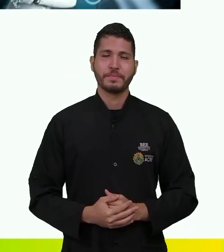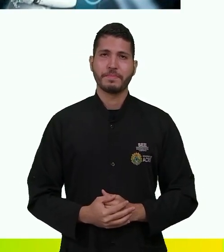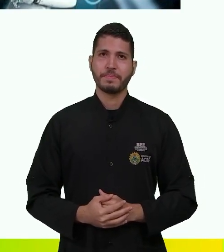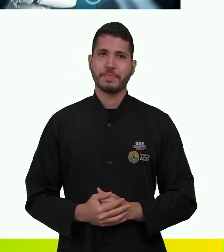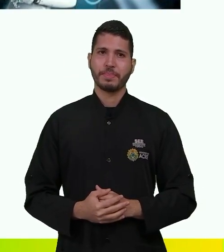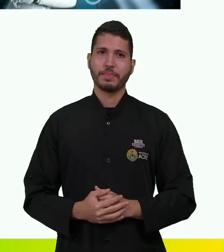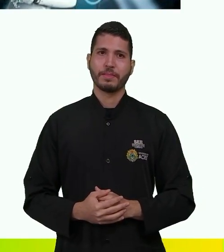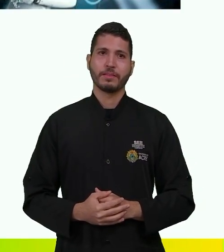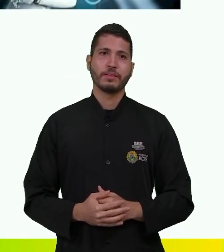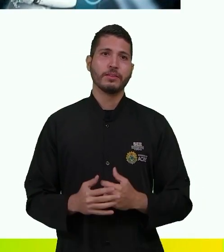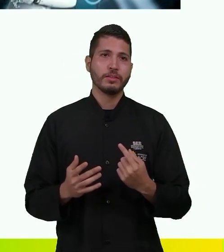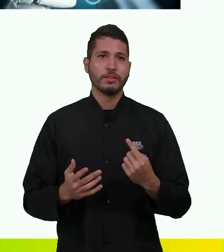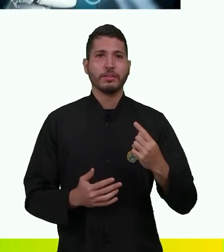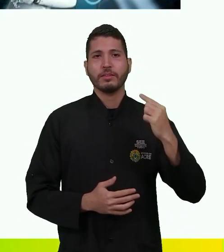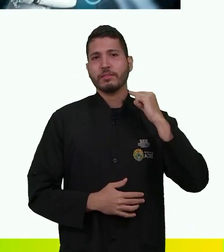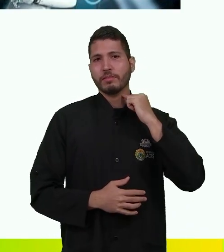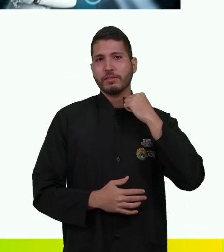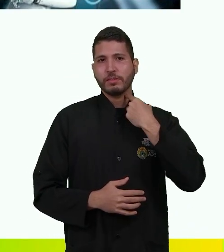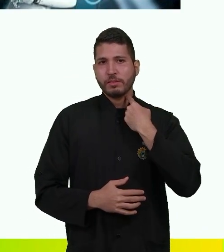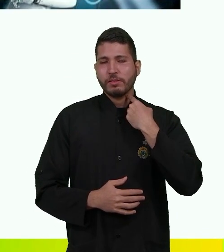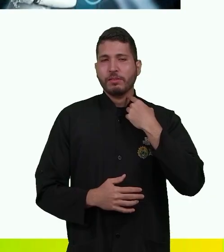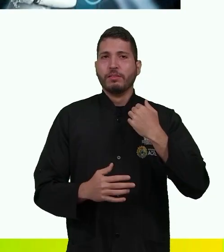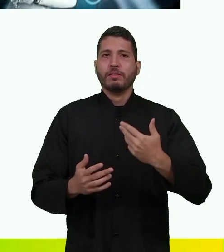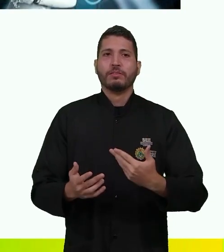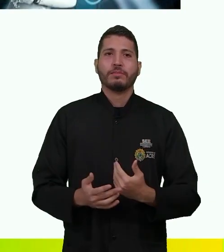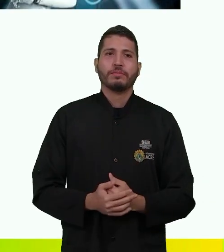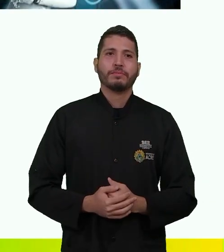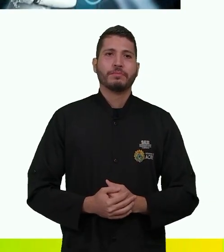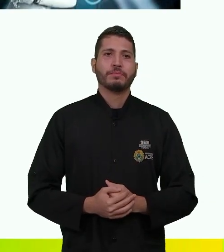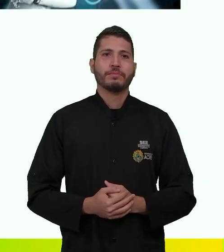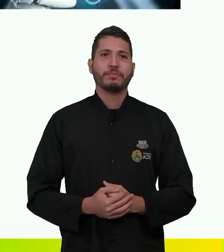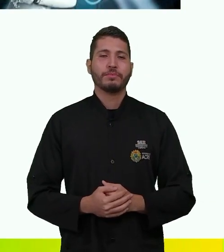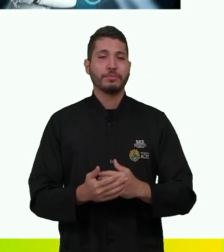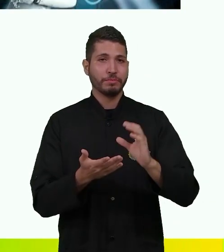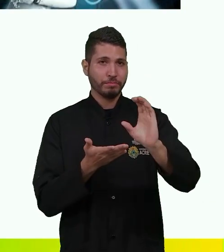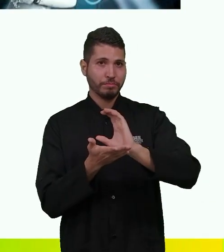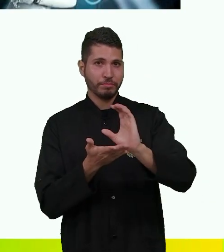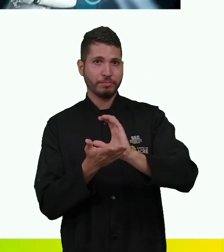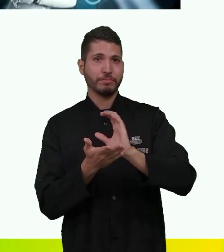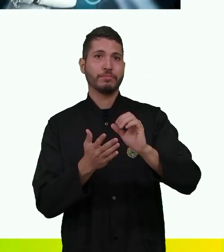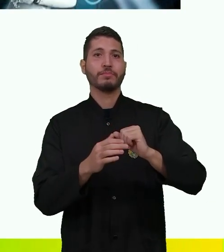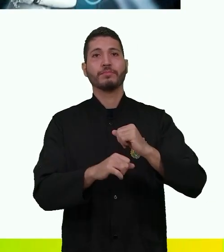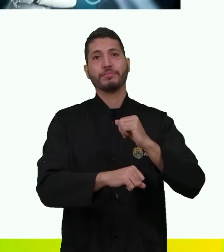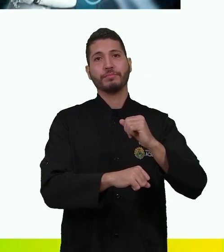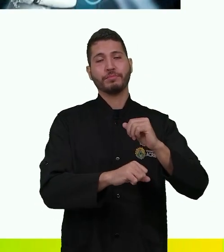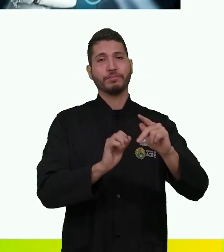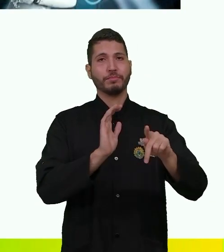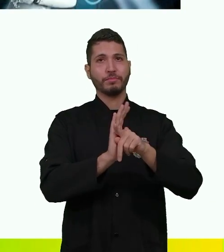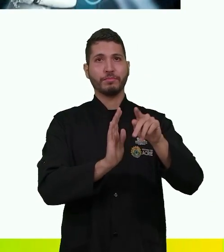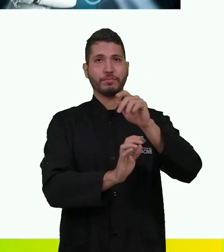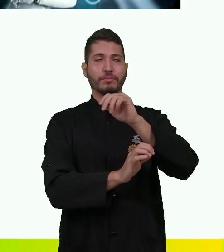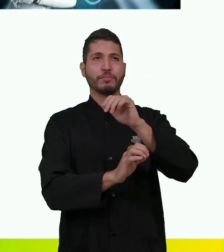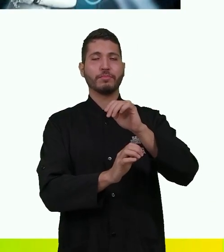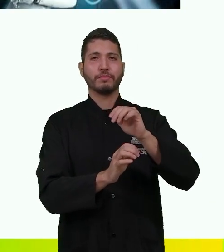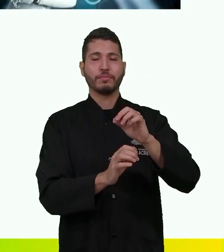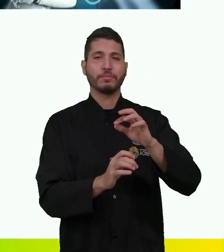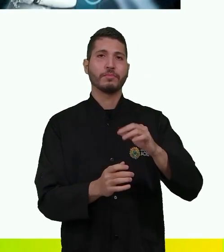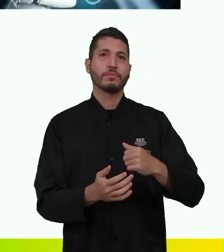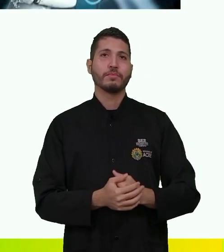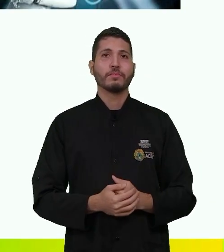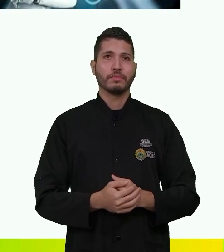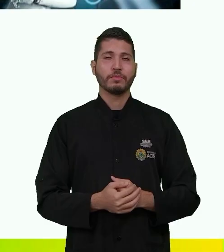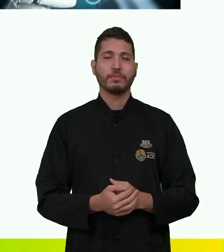a poluição, a exploração de recursos naturais e a alteração do meio ambiente. Com relação à poluição, a